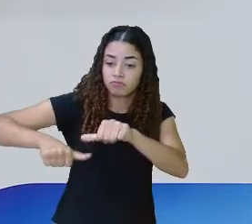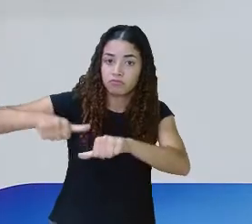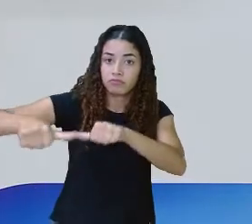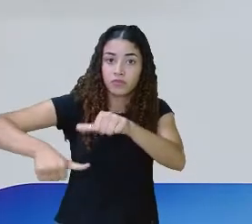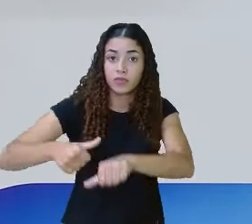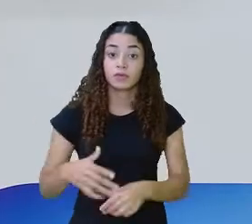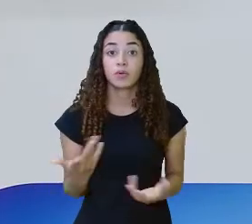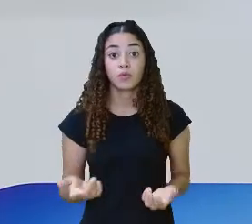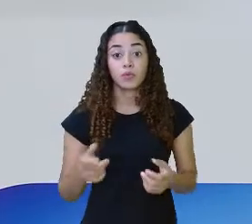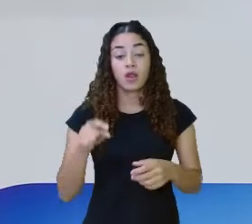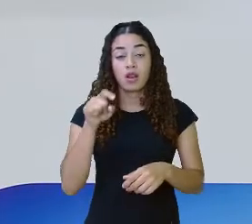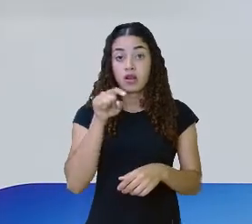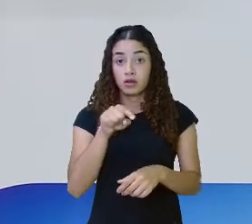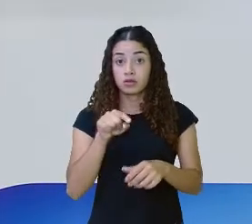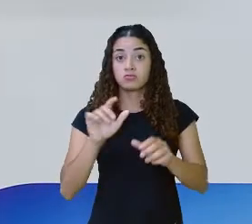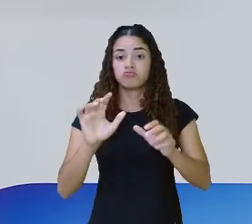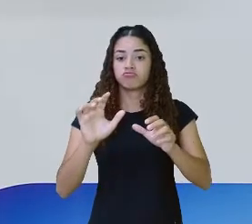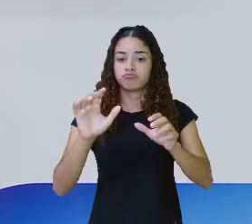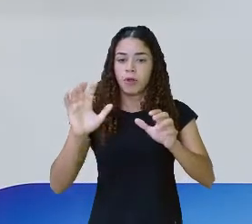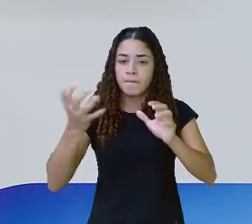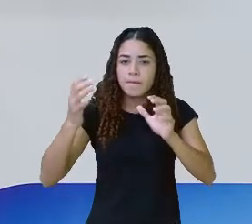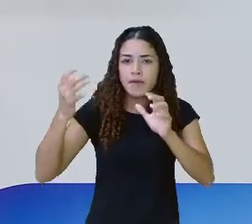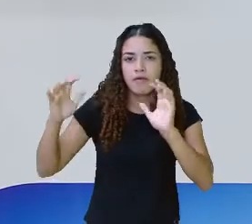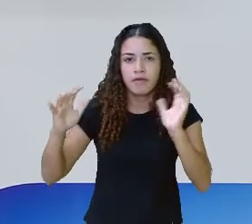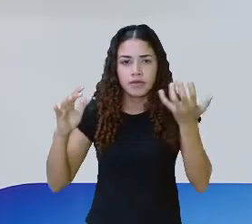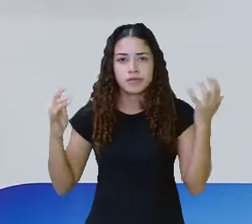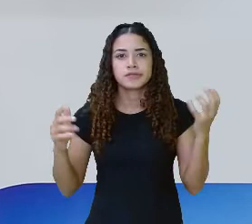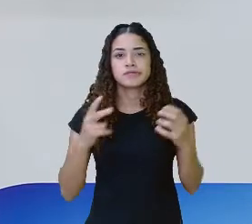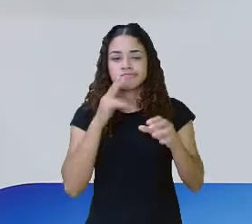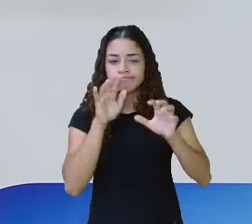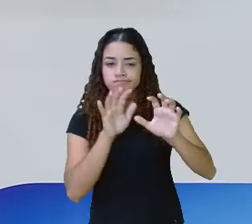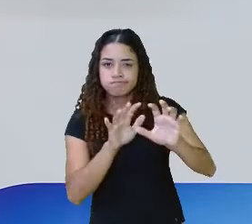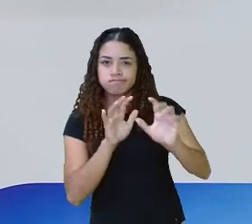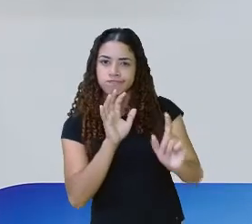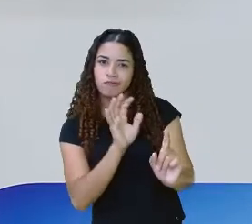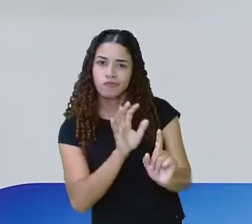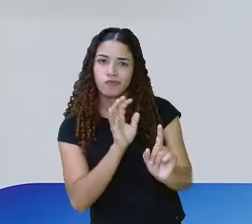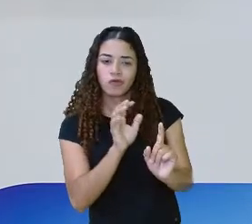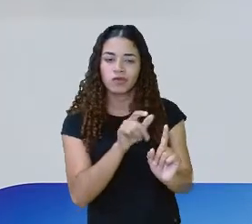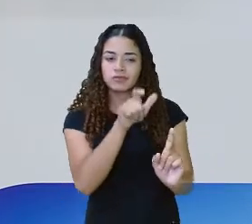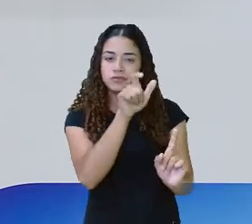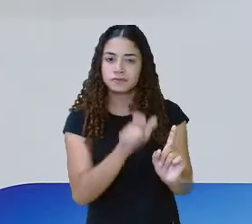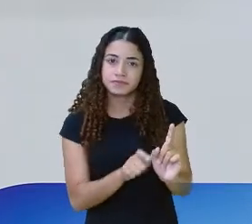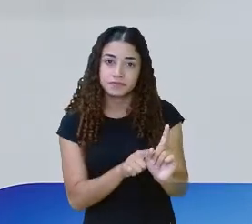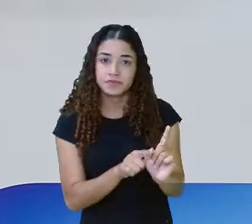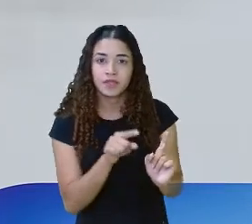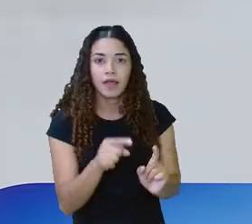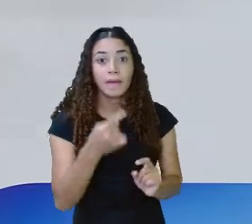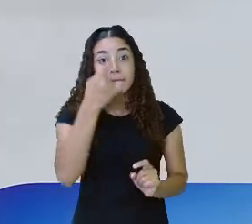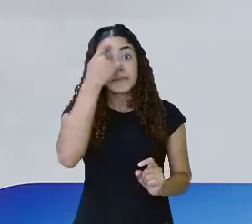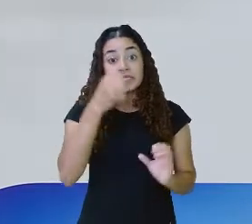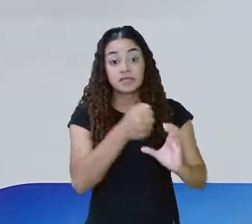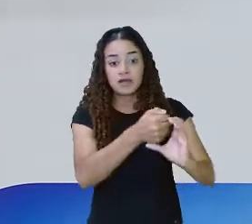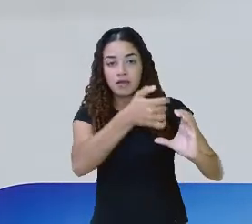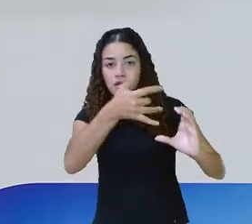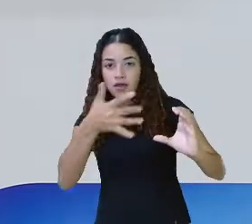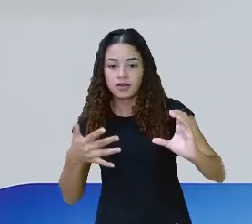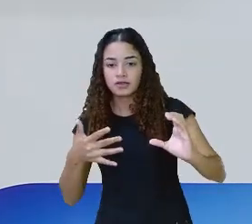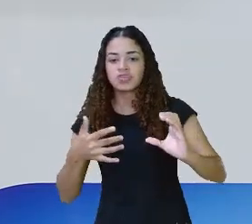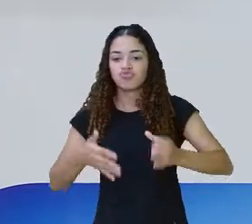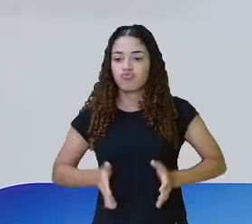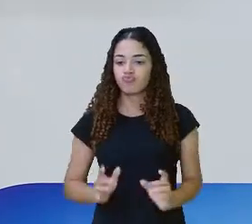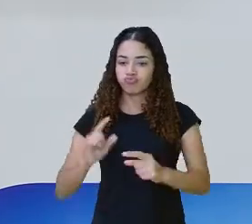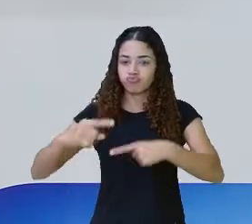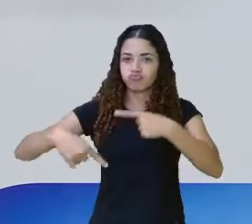ali ambientais que influenciavam naquele indivíduo, ele achava que aquela característica seria passada para